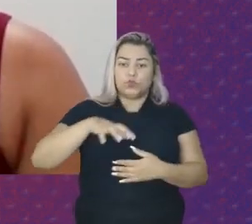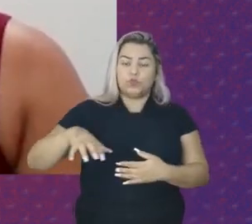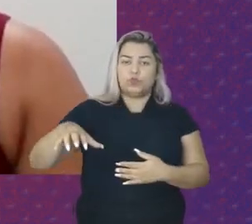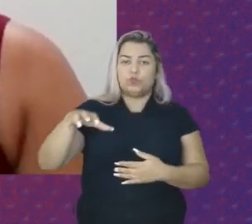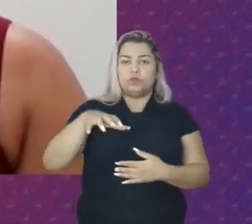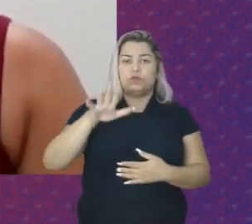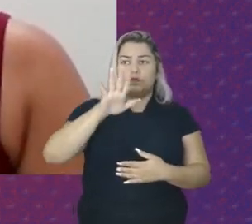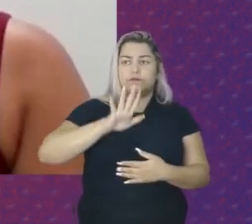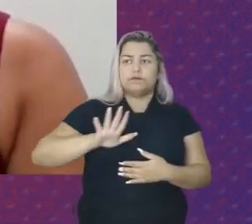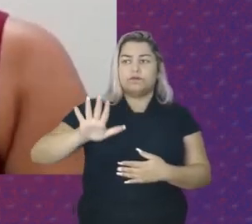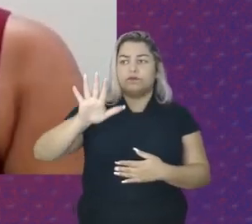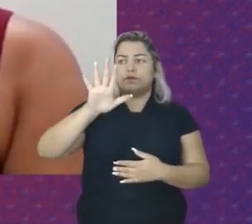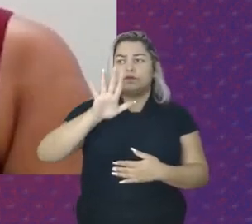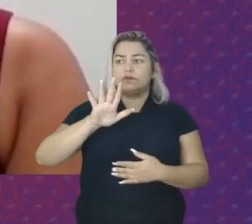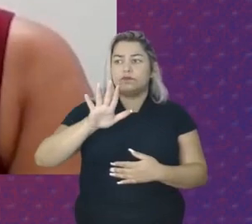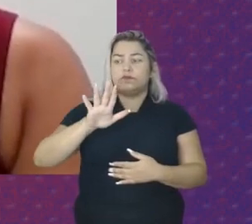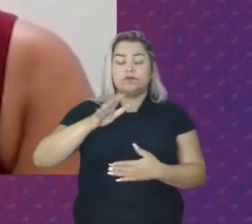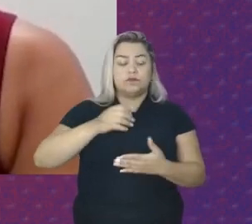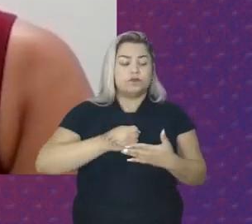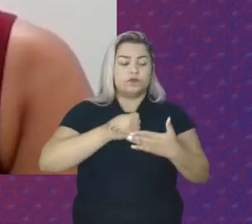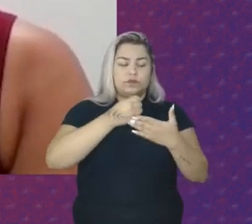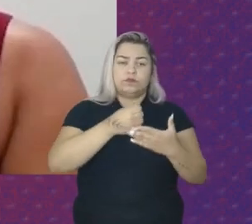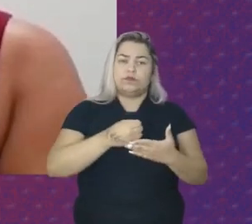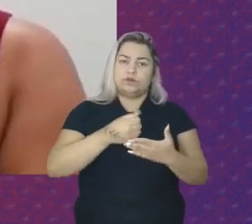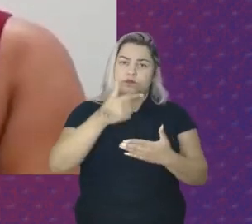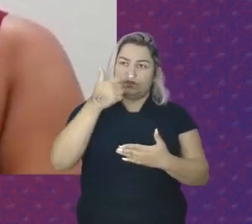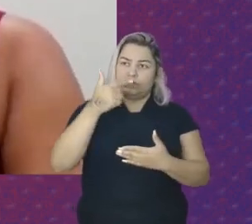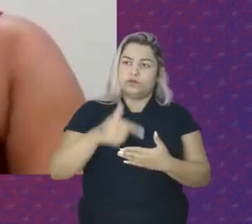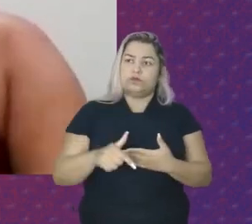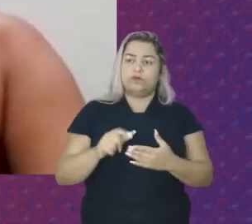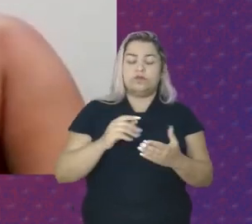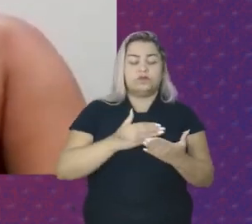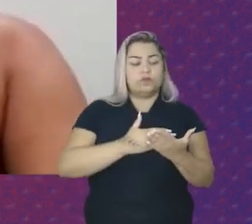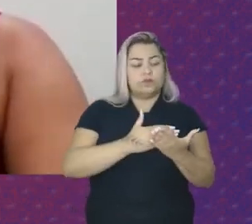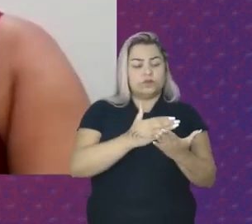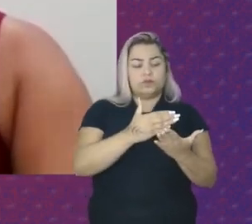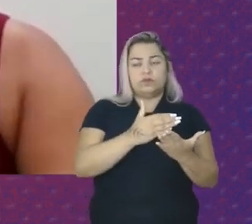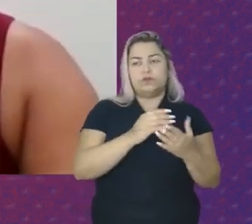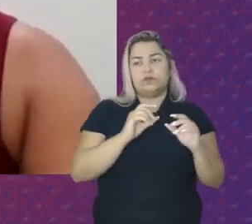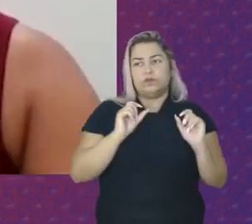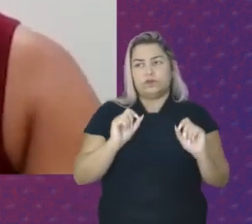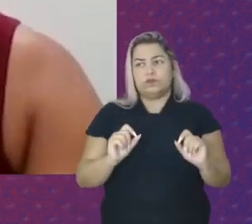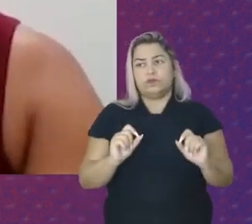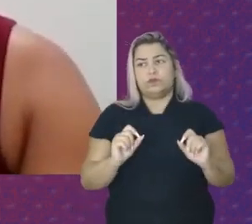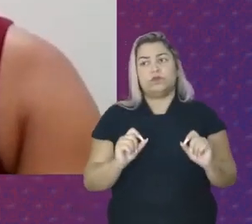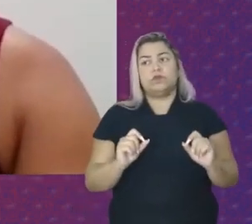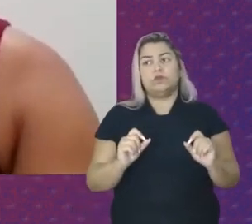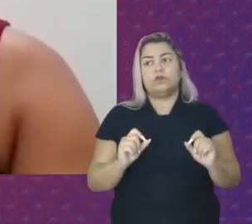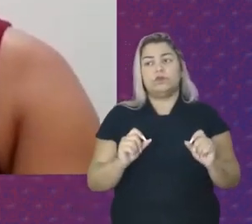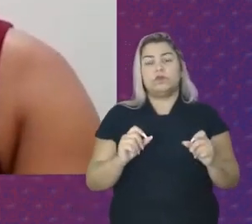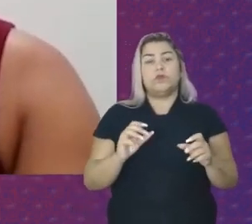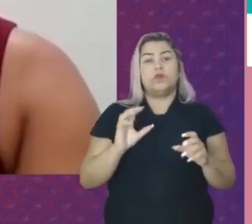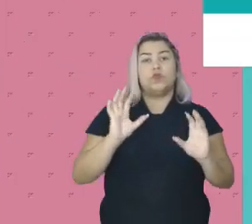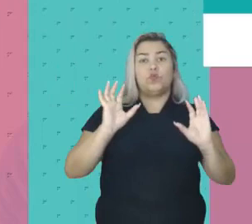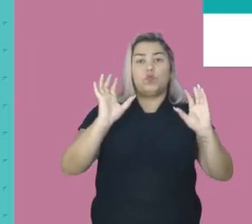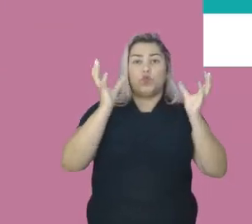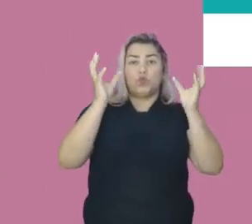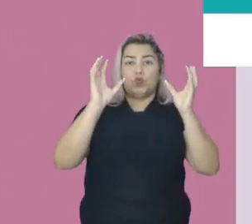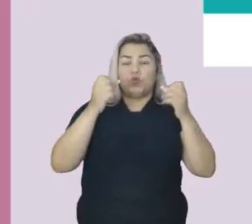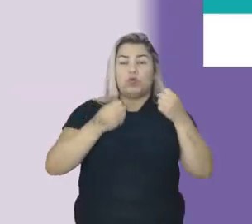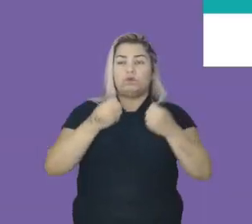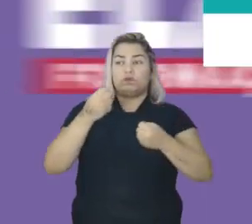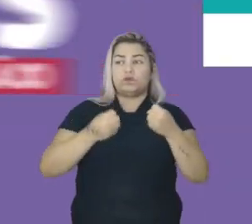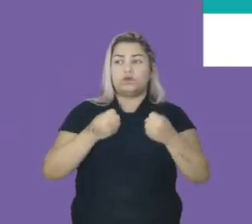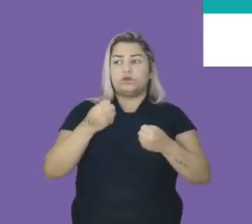nacional. Uma outra entrega concreta que a gente já iniciou foi de viaturas para as patrulhas Marias da